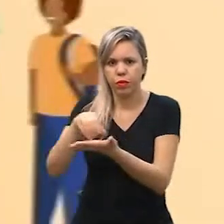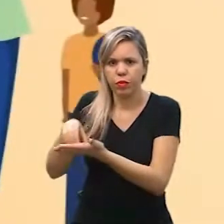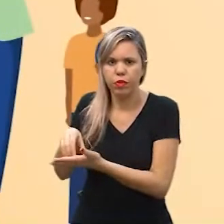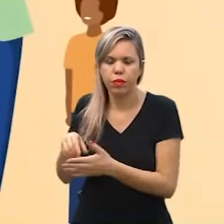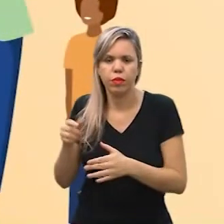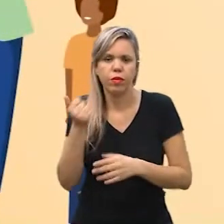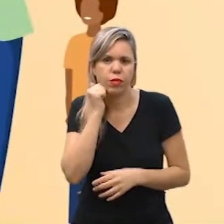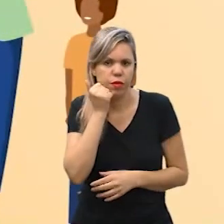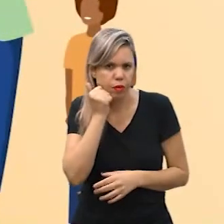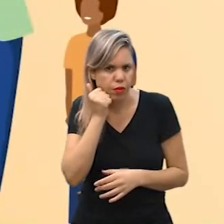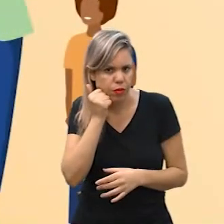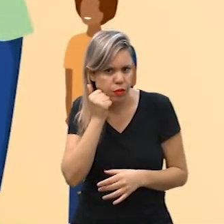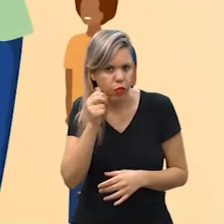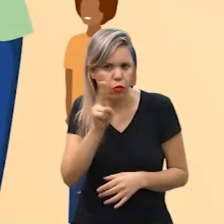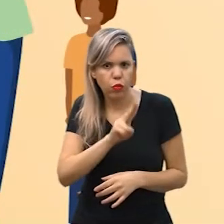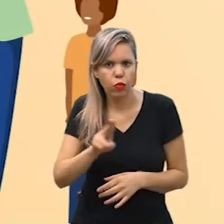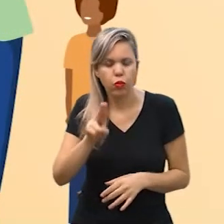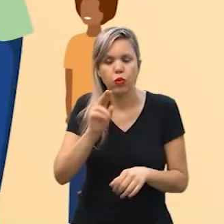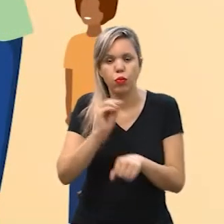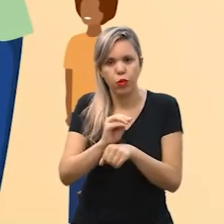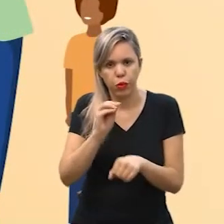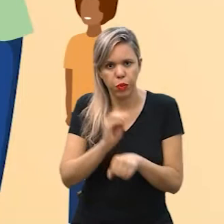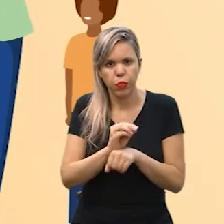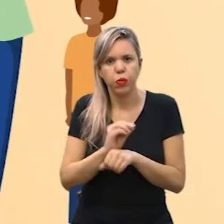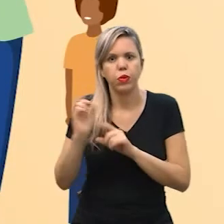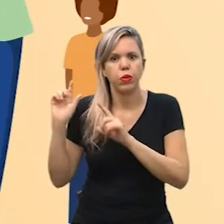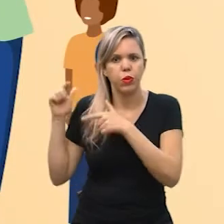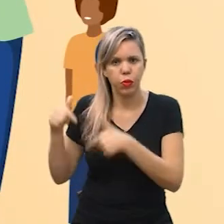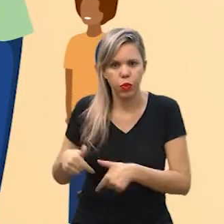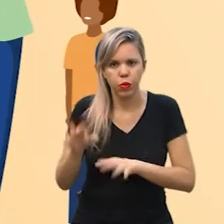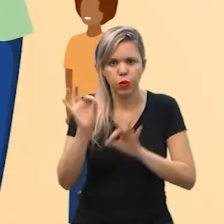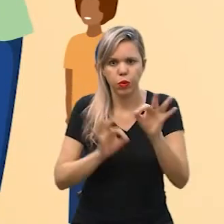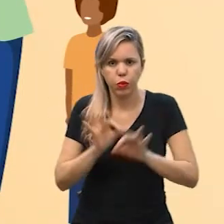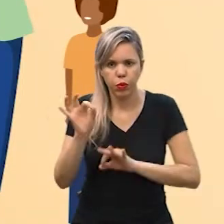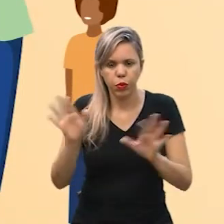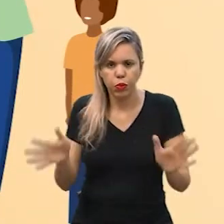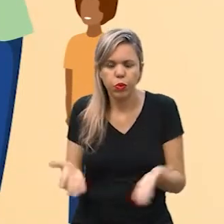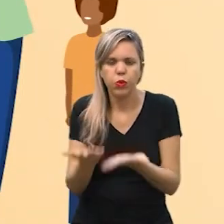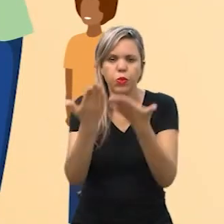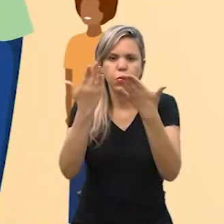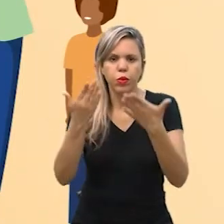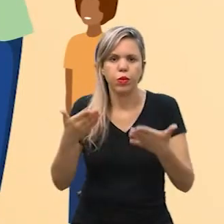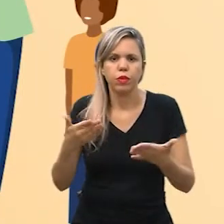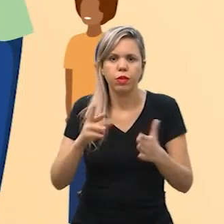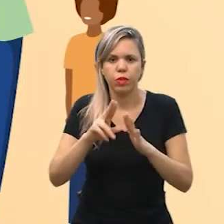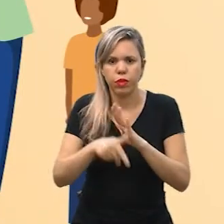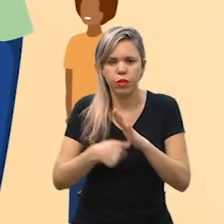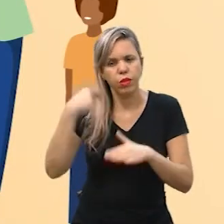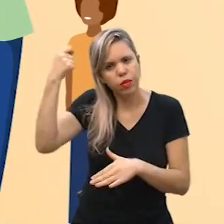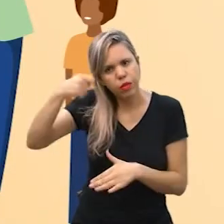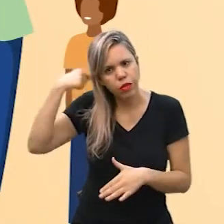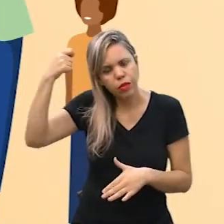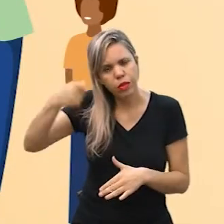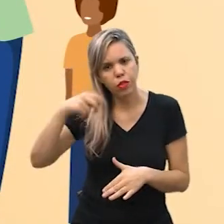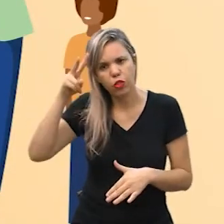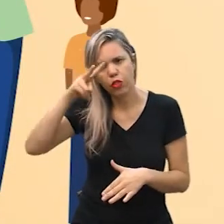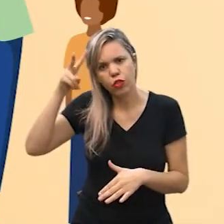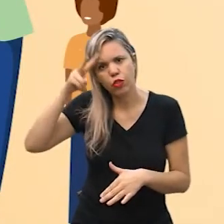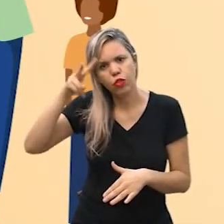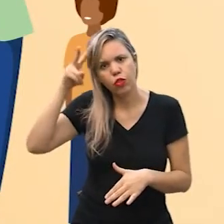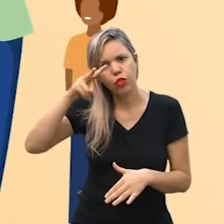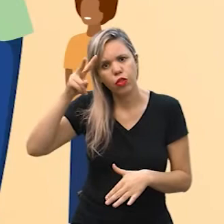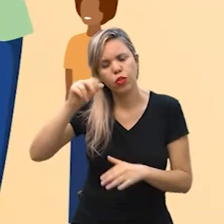a ciência que se ocupa da conservação, organização e promoção de acervos artísticos,